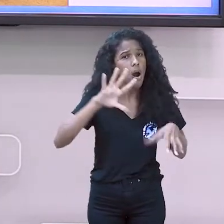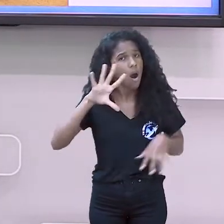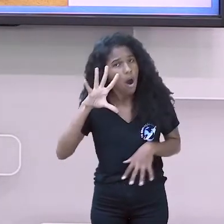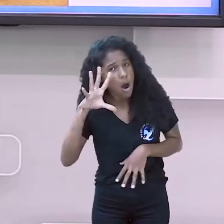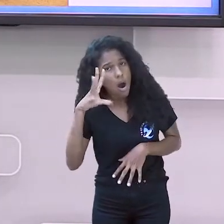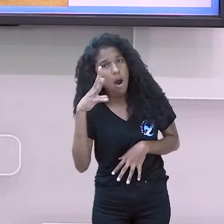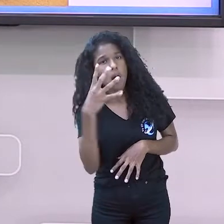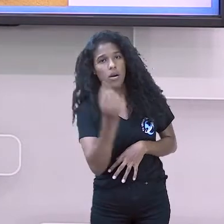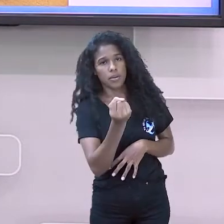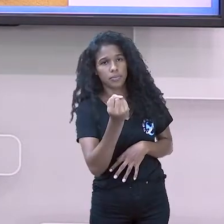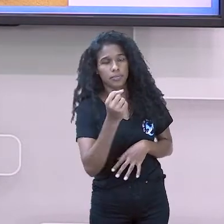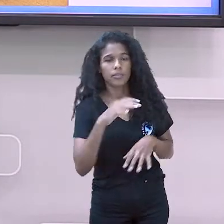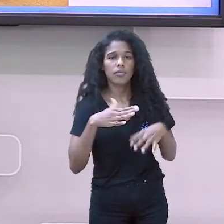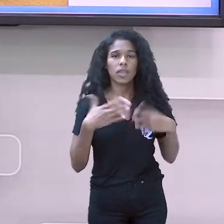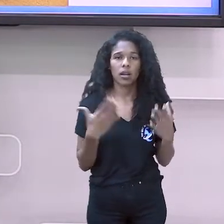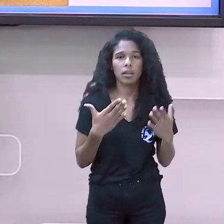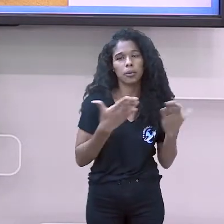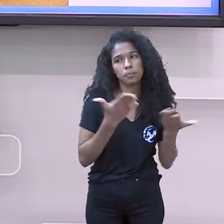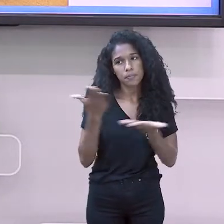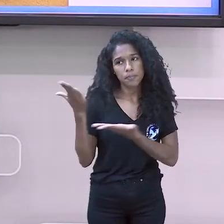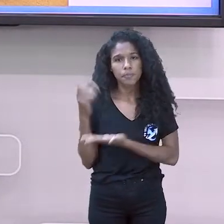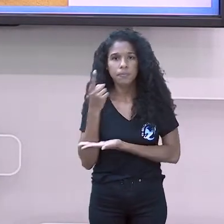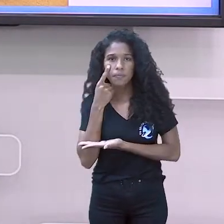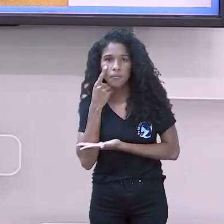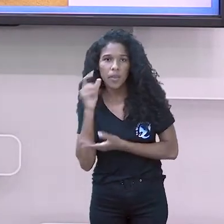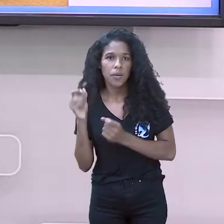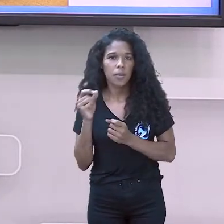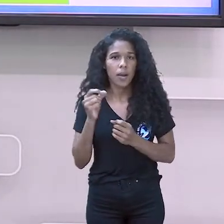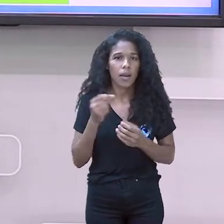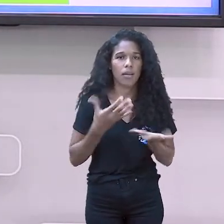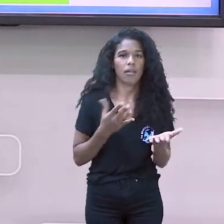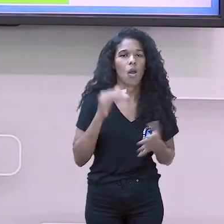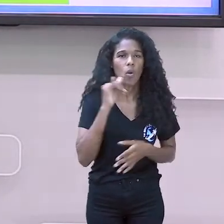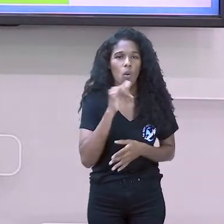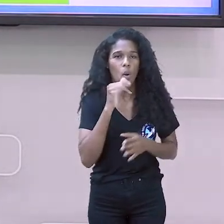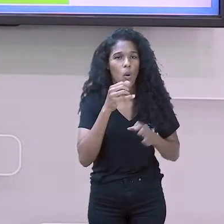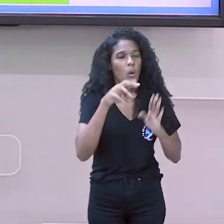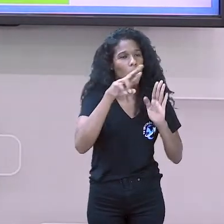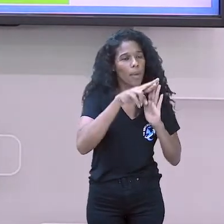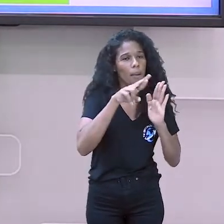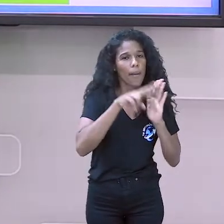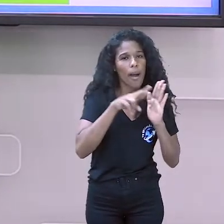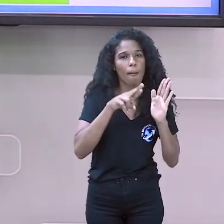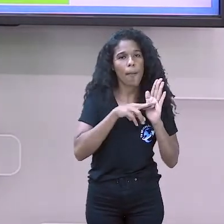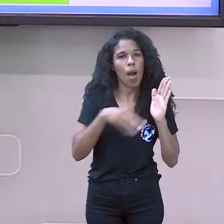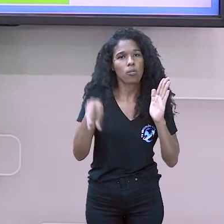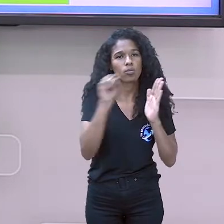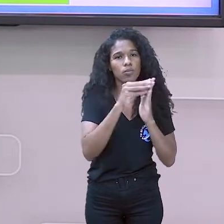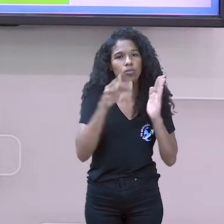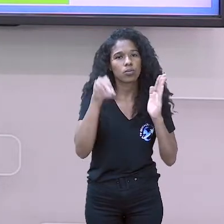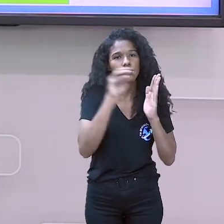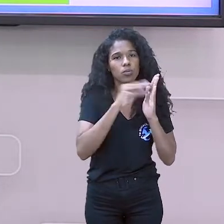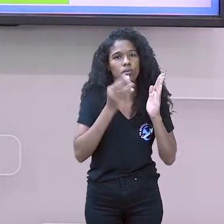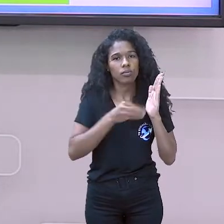parte dos elementos de um conto. E agora nós vamos trabalhar também com a estrutura, porque como